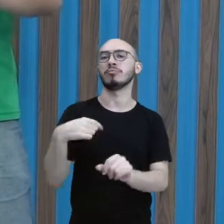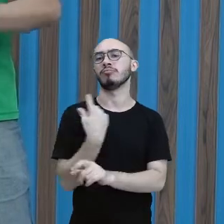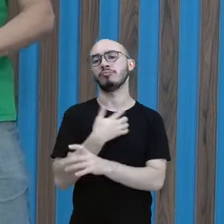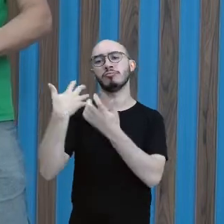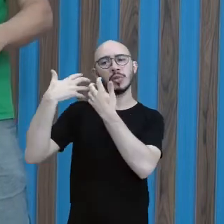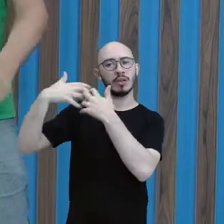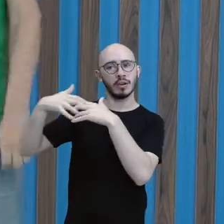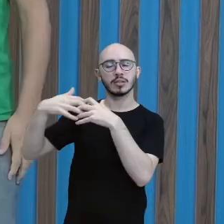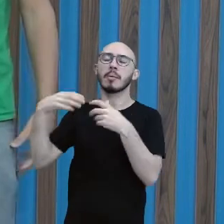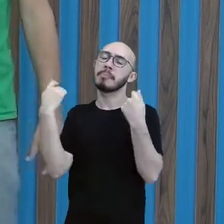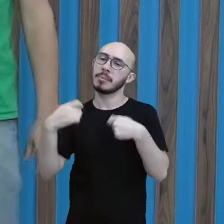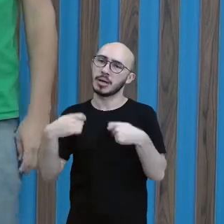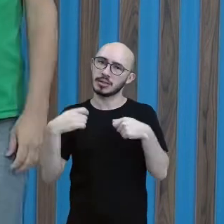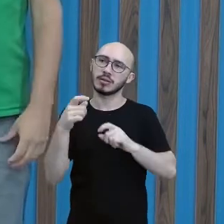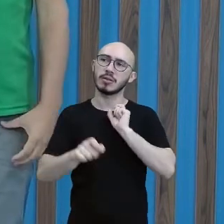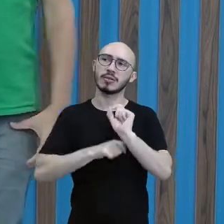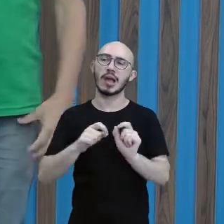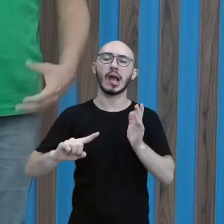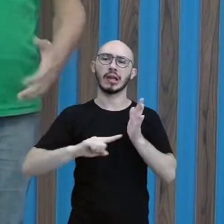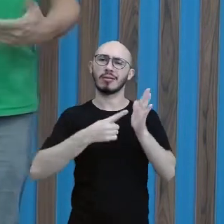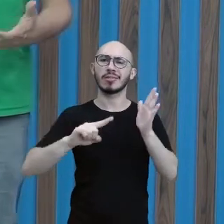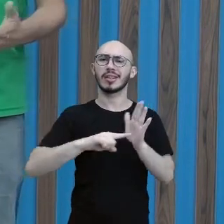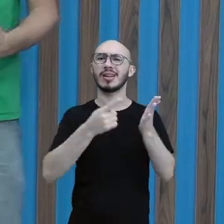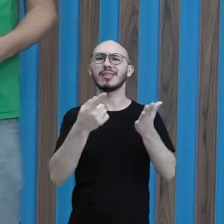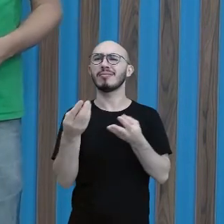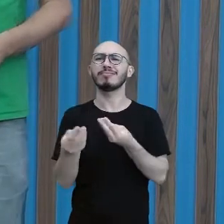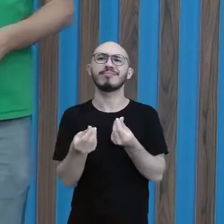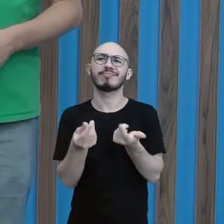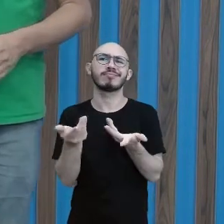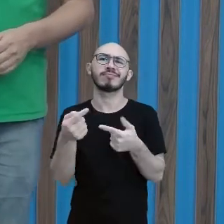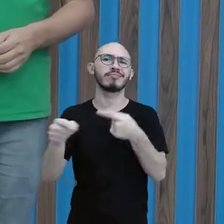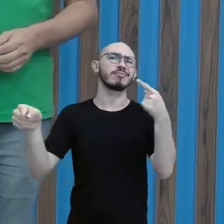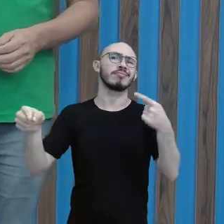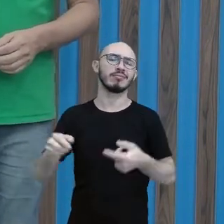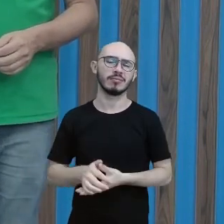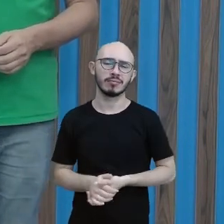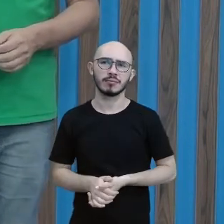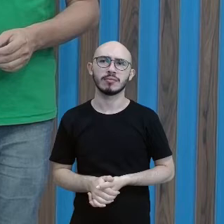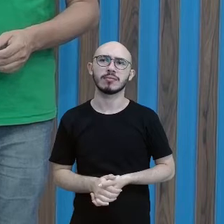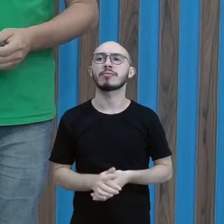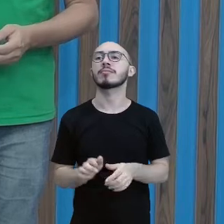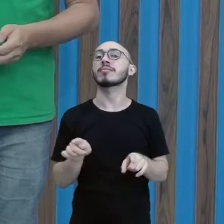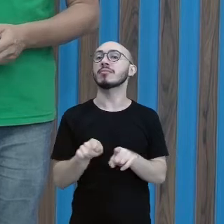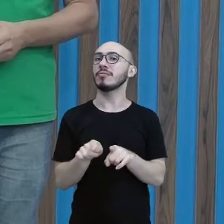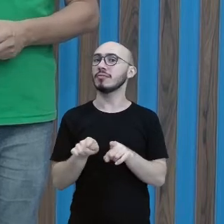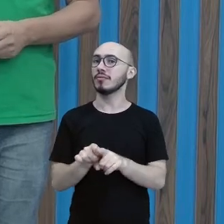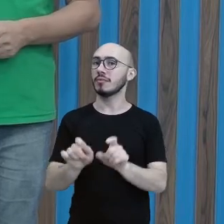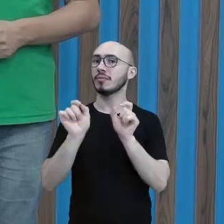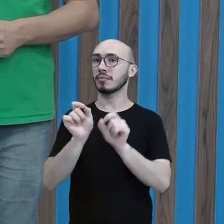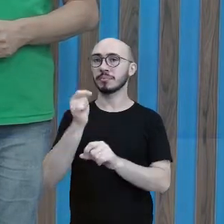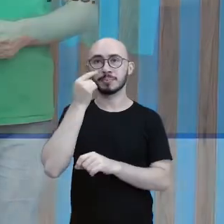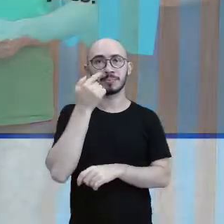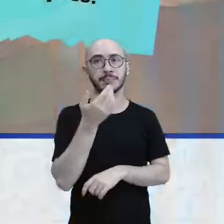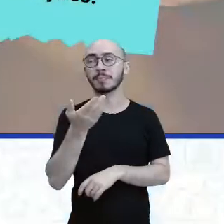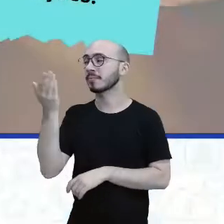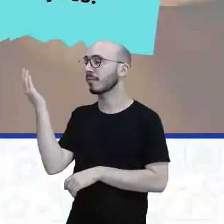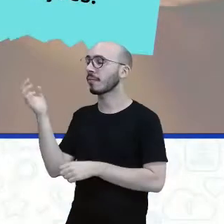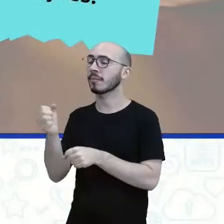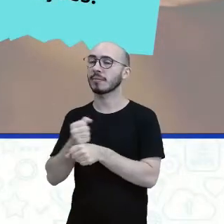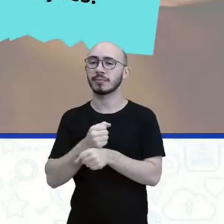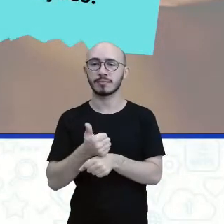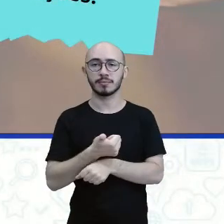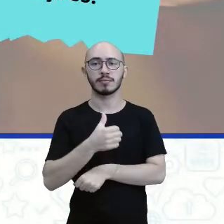e não aceitar algumas críticas que não têm muito fundamento, né? E aí, gente, como eu coloco aí, ó, de